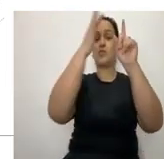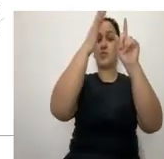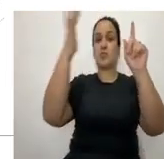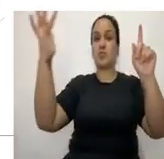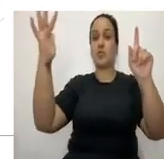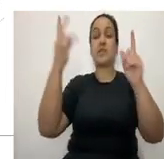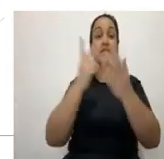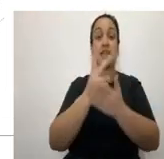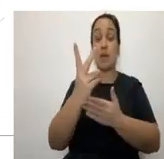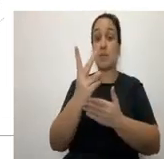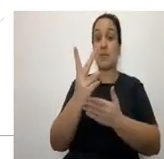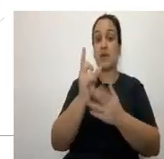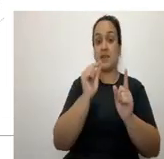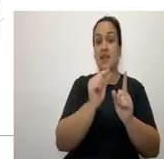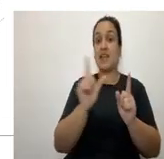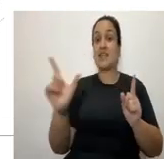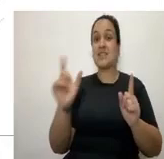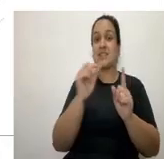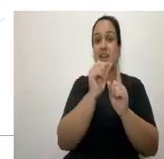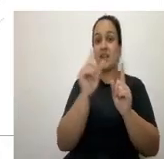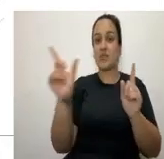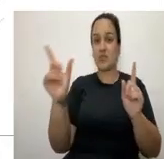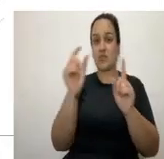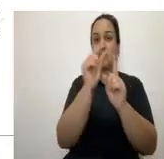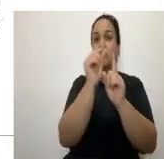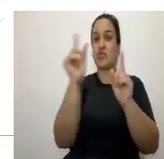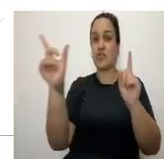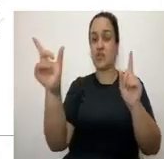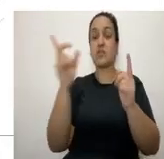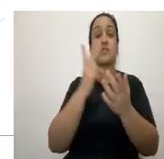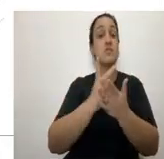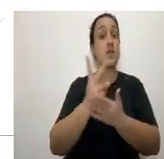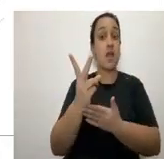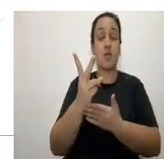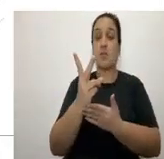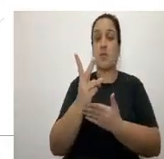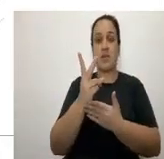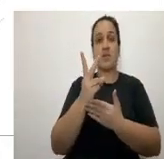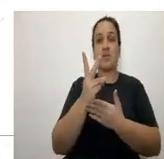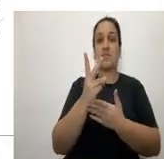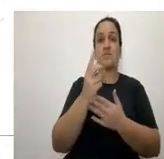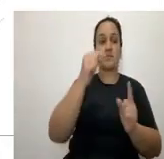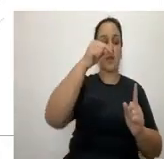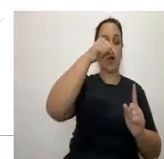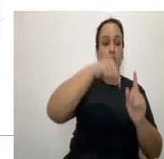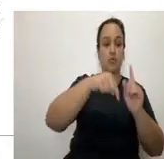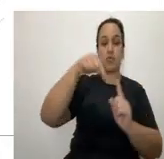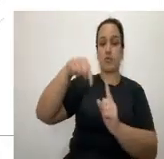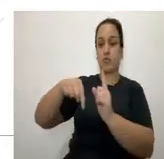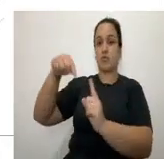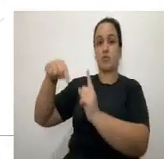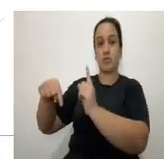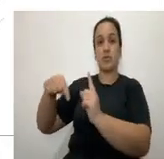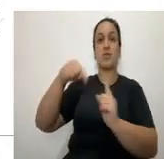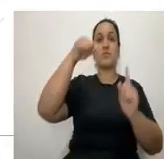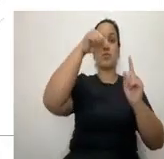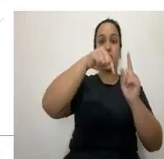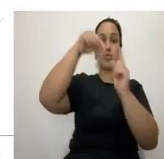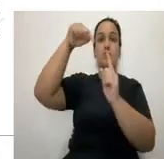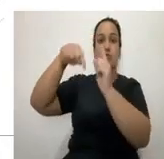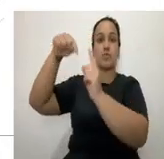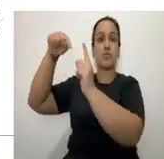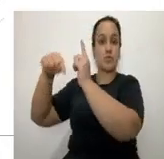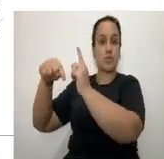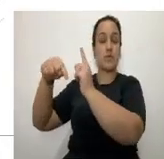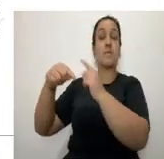esse aqui, depois é esse aqui, depois é esse aqui, depois é esse, e depois é esse aqui, sempre indo em ordem crescente de